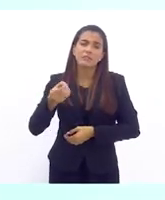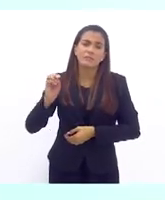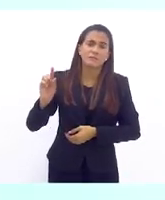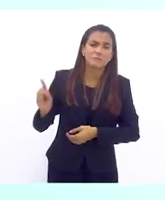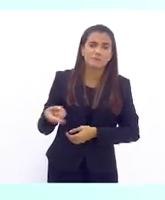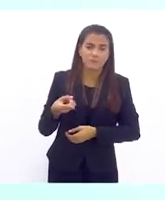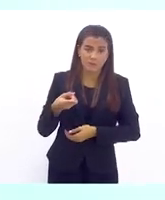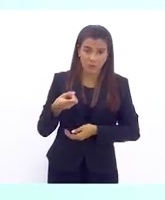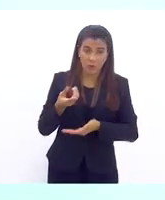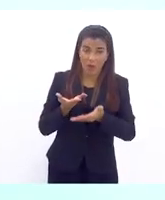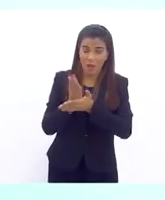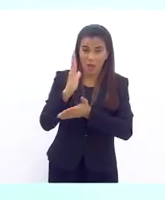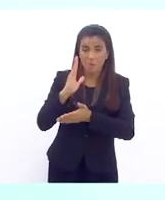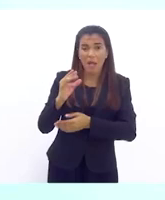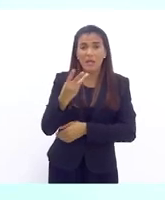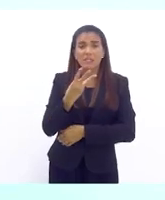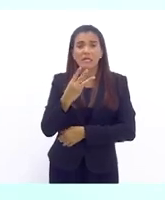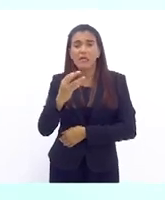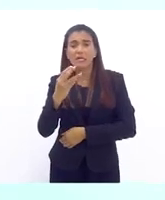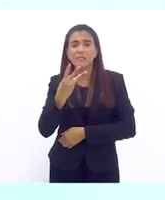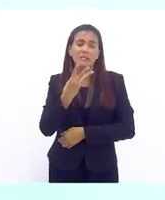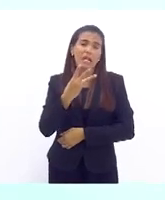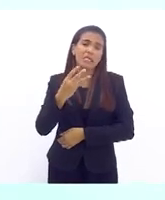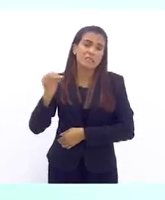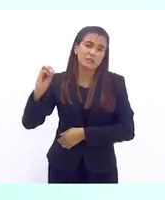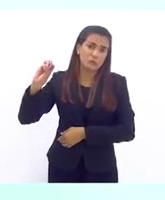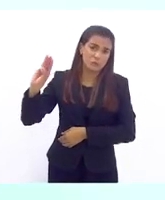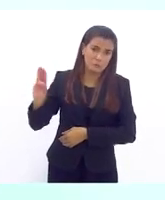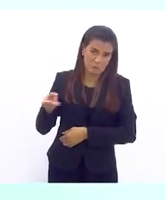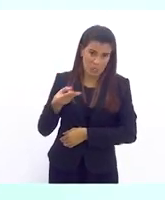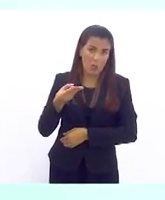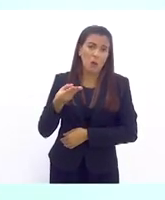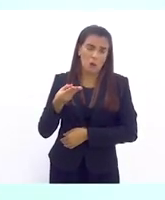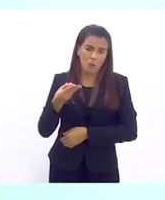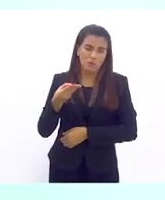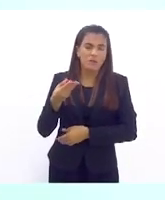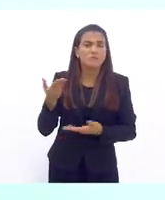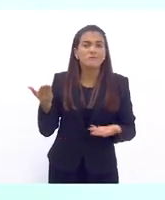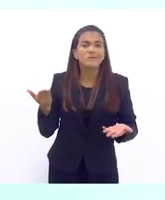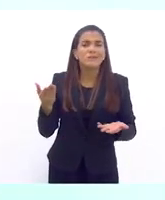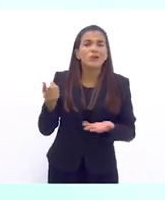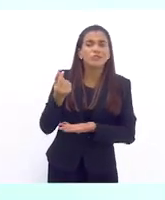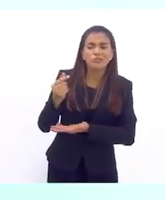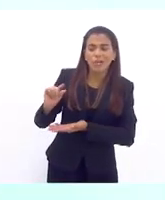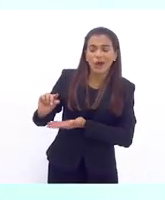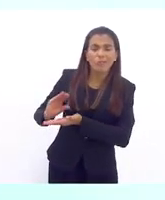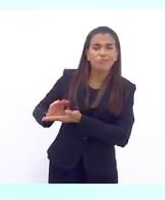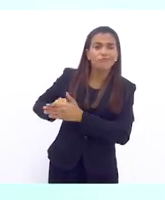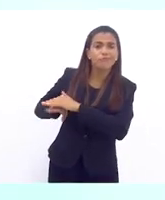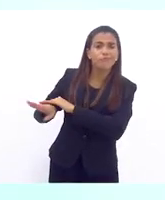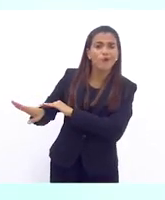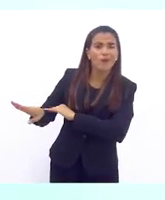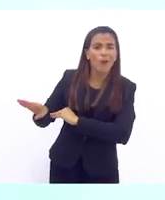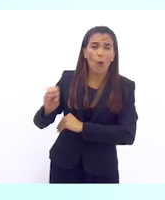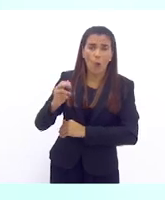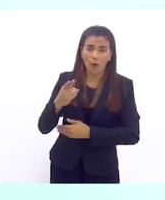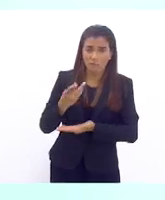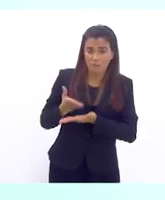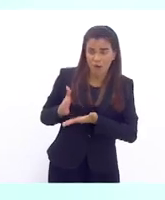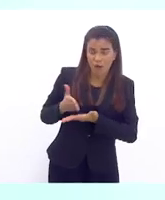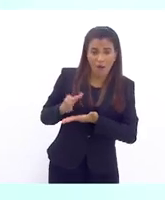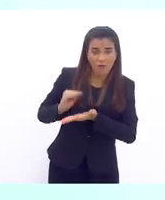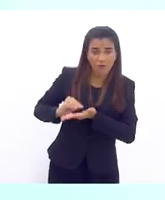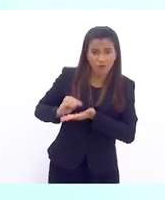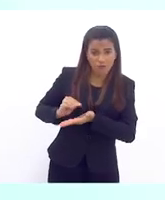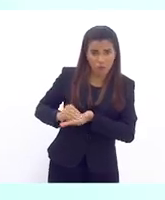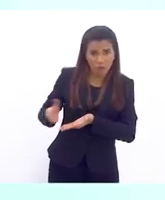despesa aprovada mas às vezes 300 mil 300 milhões é executado esse recurso que não é executado que ficou faltando ele vai